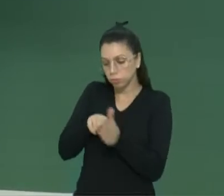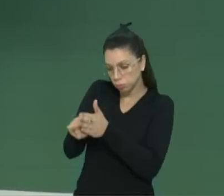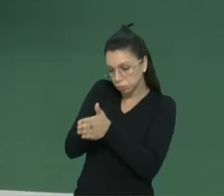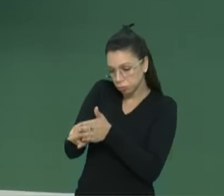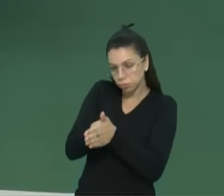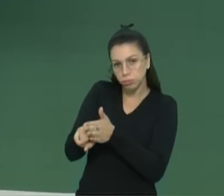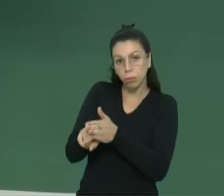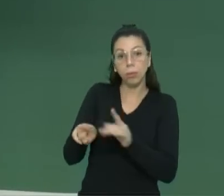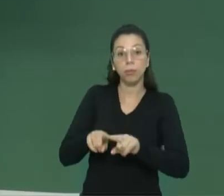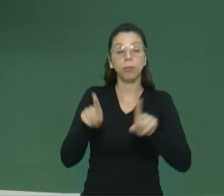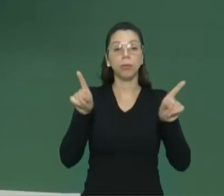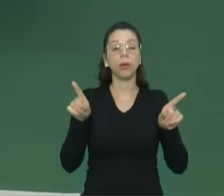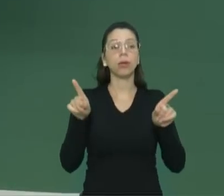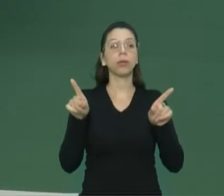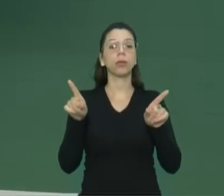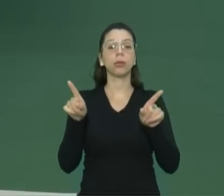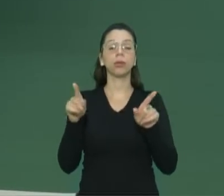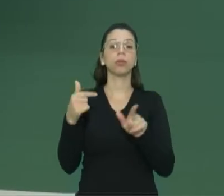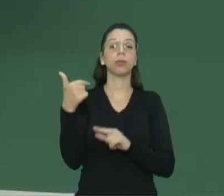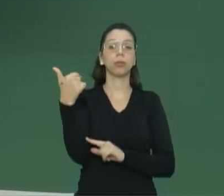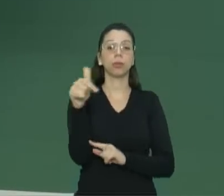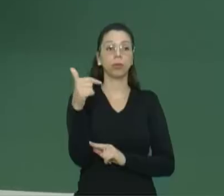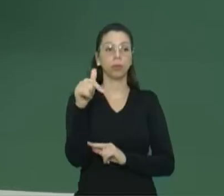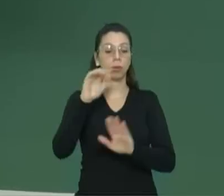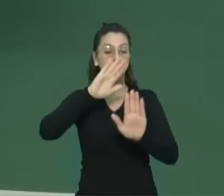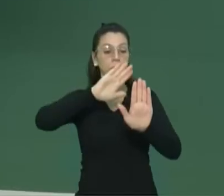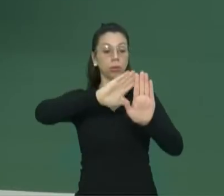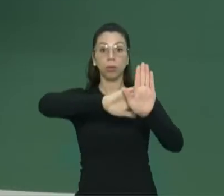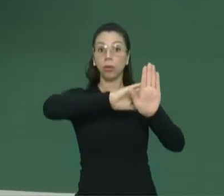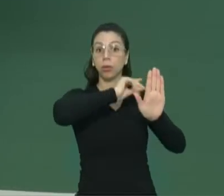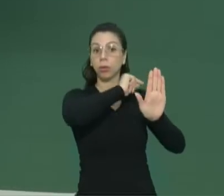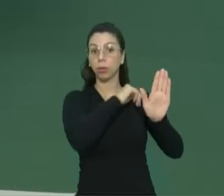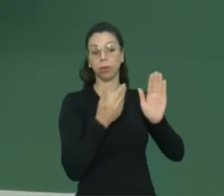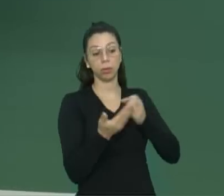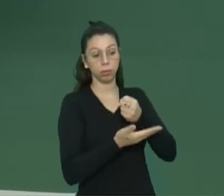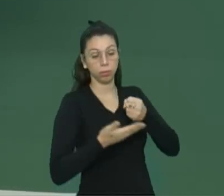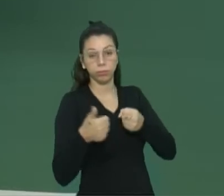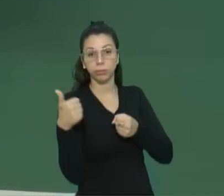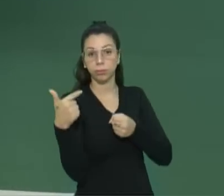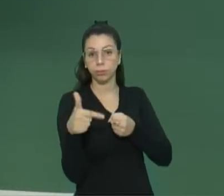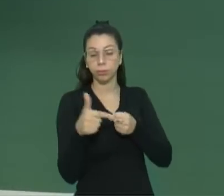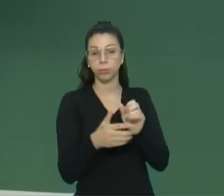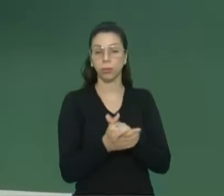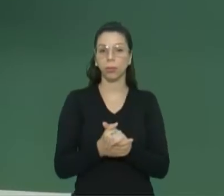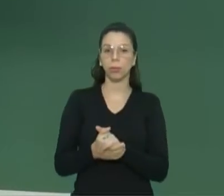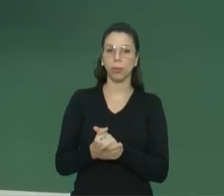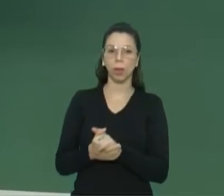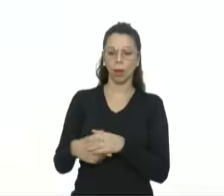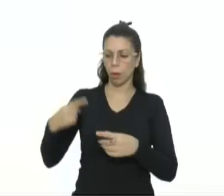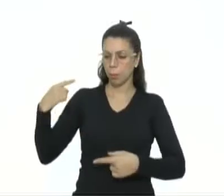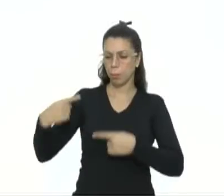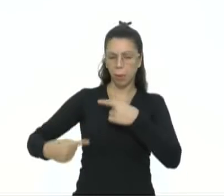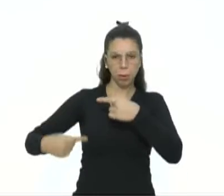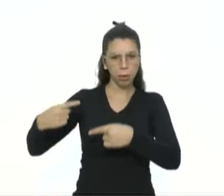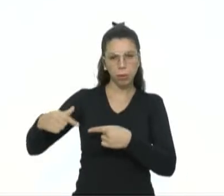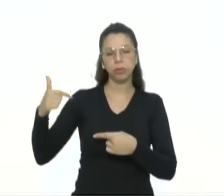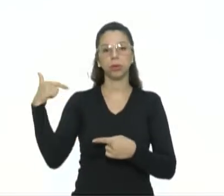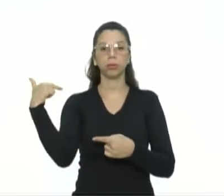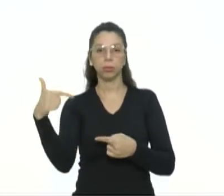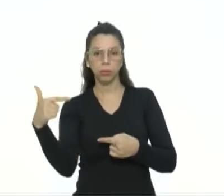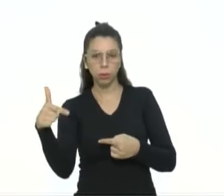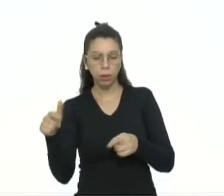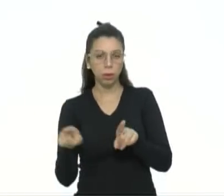dois. Mas aqui nós não temos a ideologia de base e uma despolitização da população. Enquanto